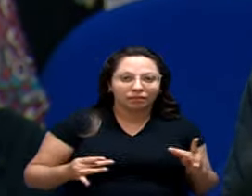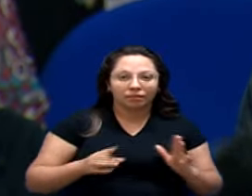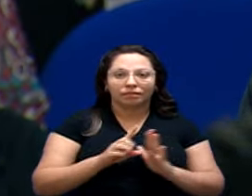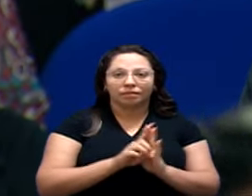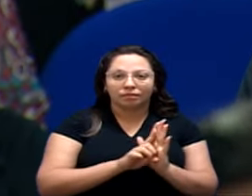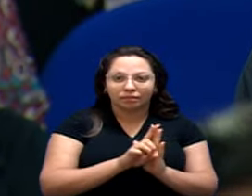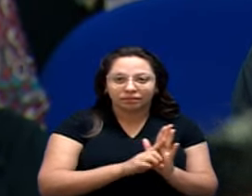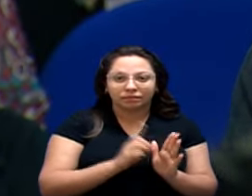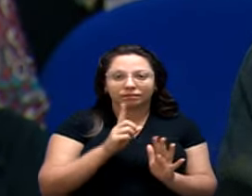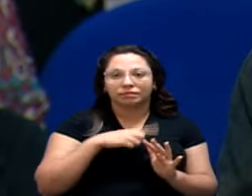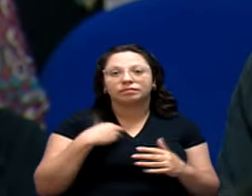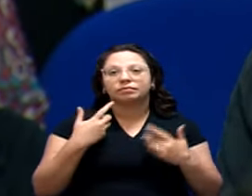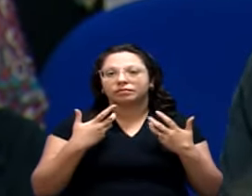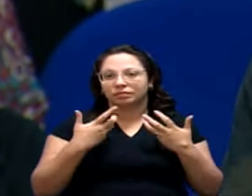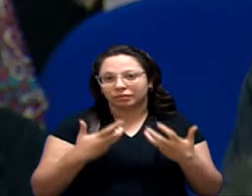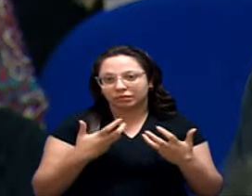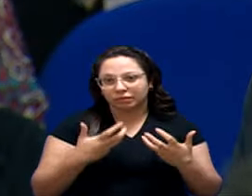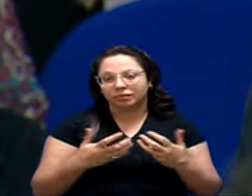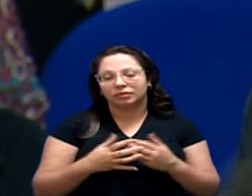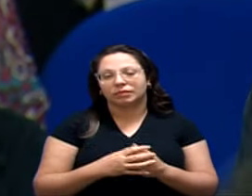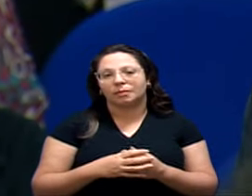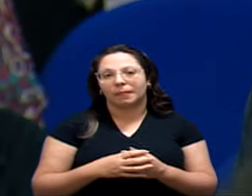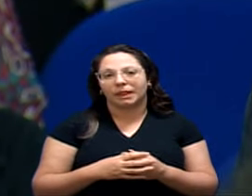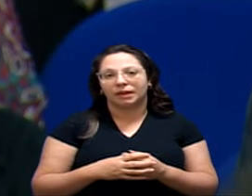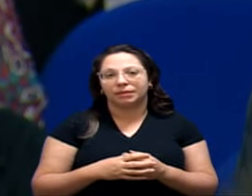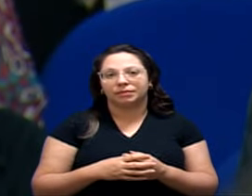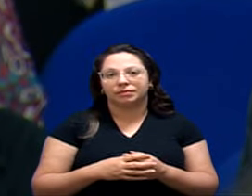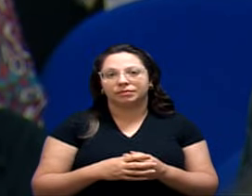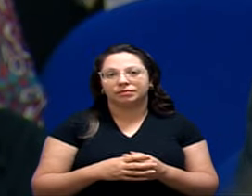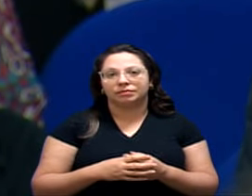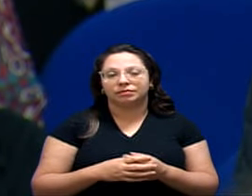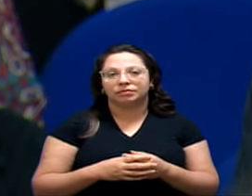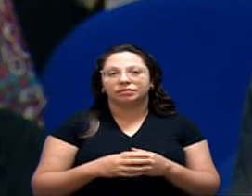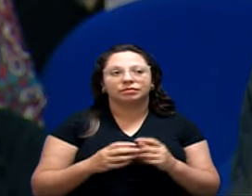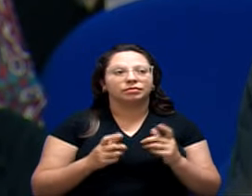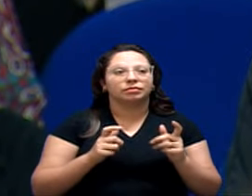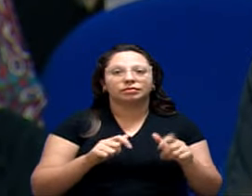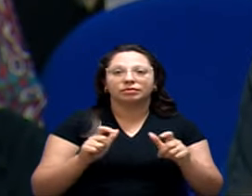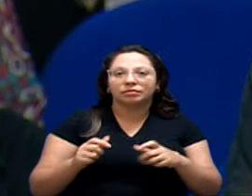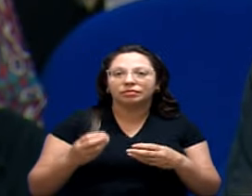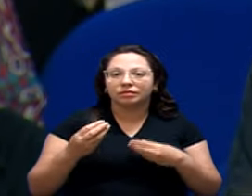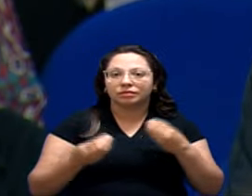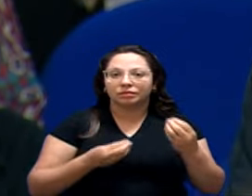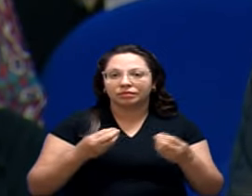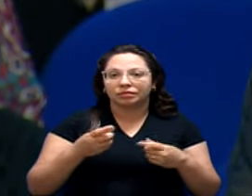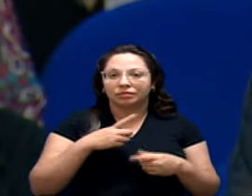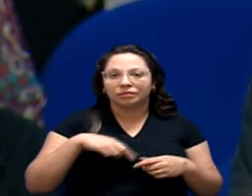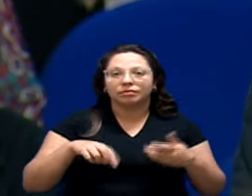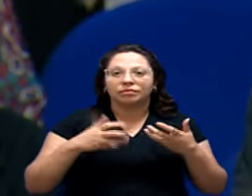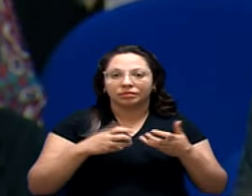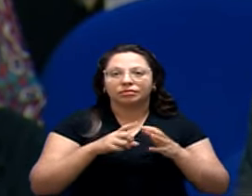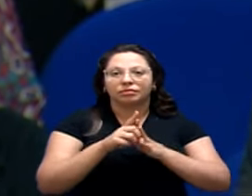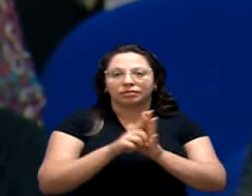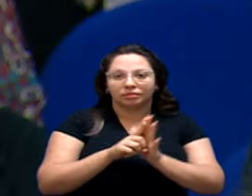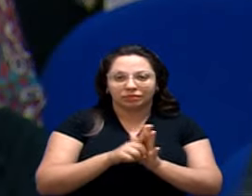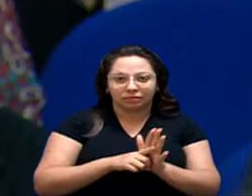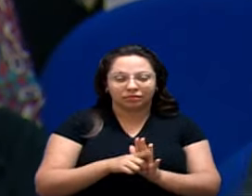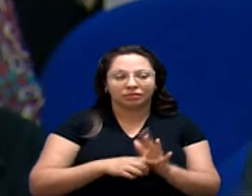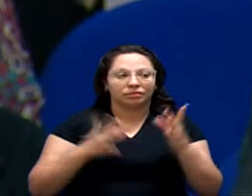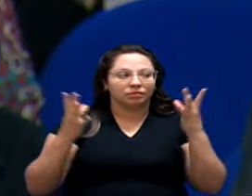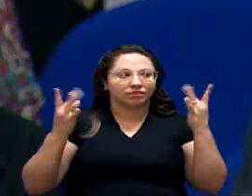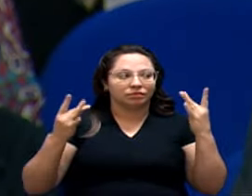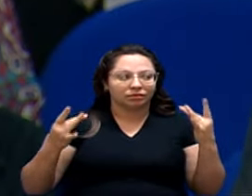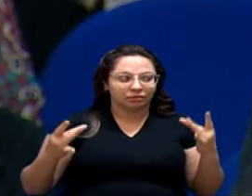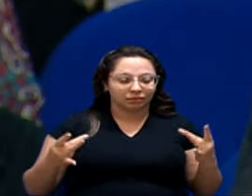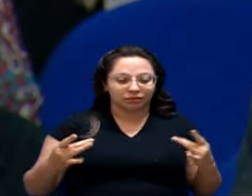possa analisar na nas regiões dos nossos interesses como ficaria eh tem uma série de detalhes aí